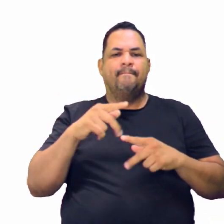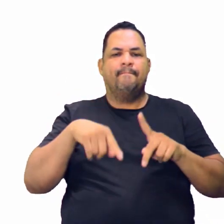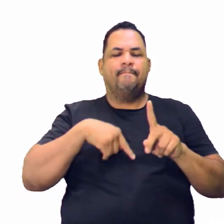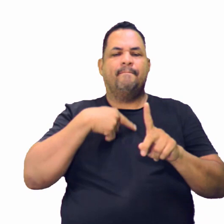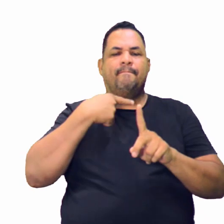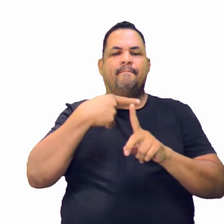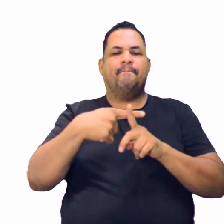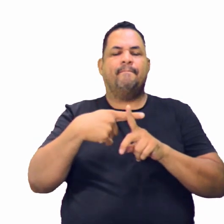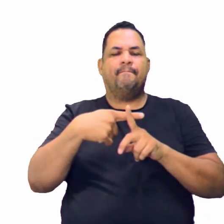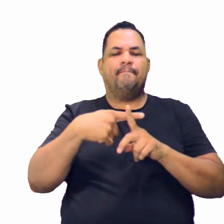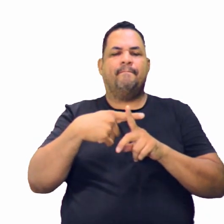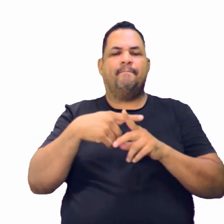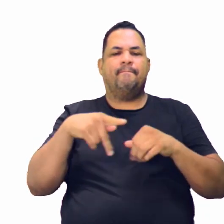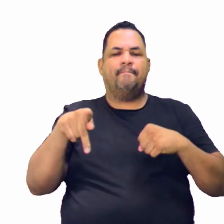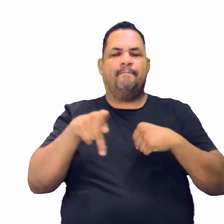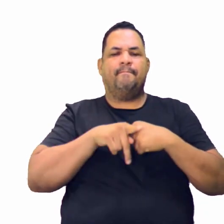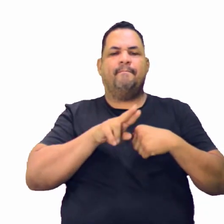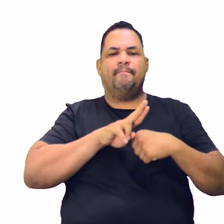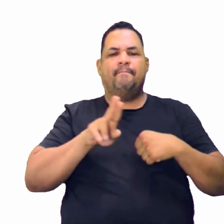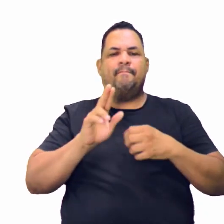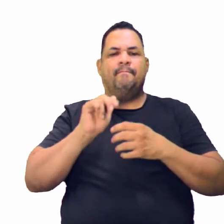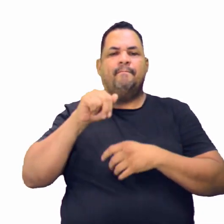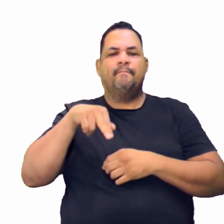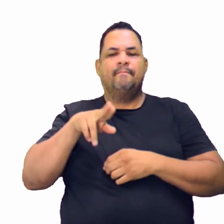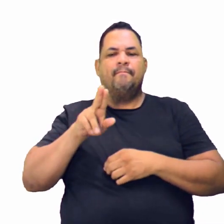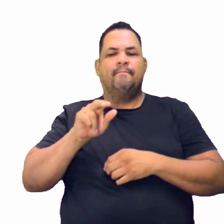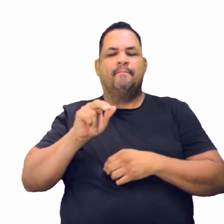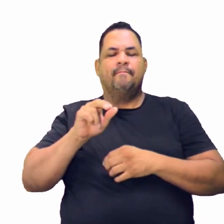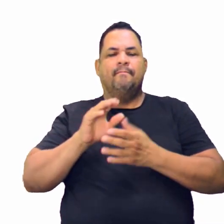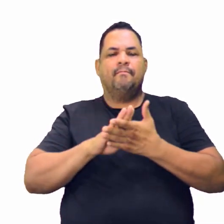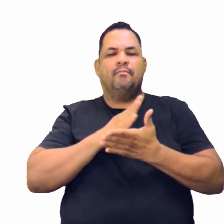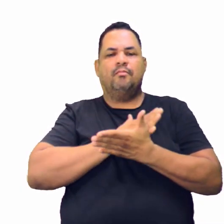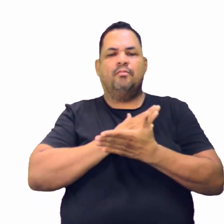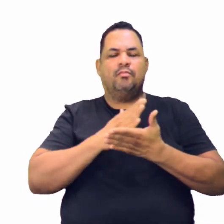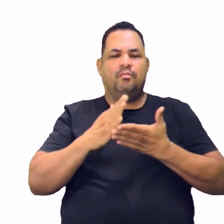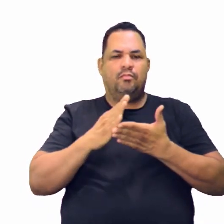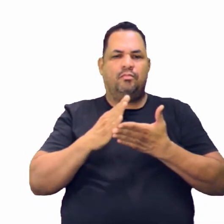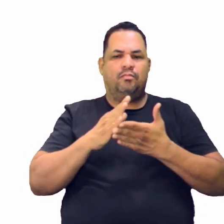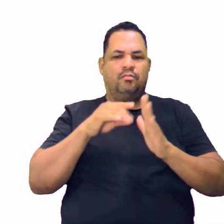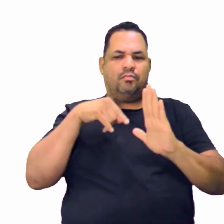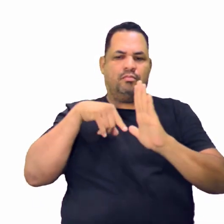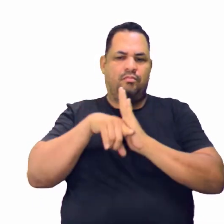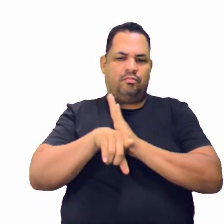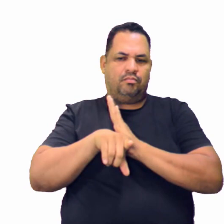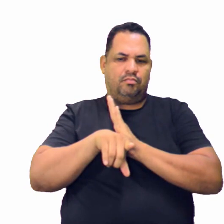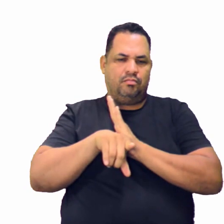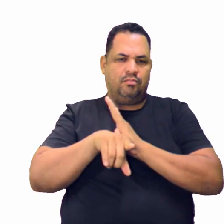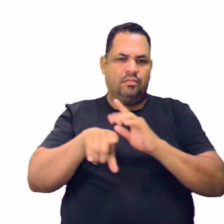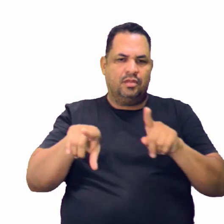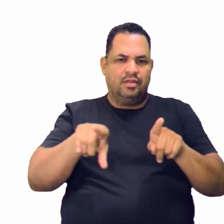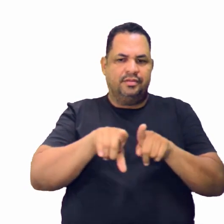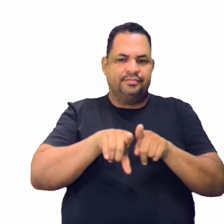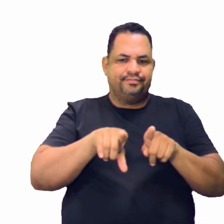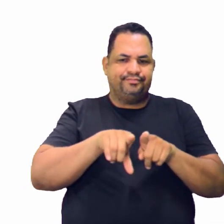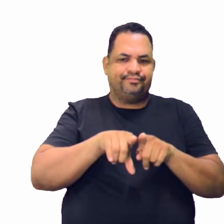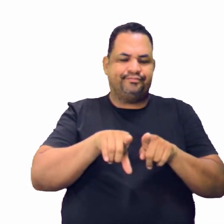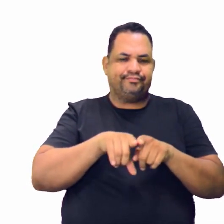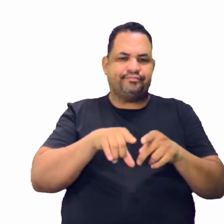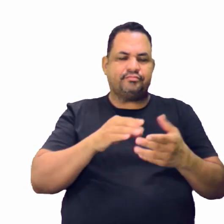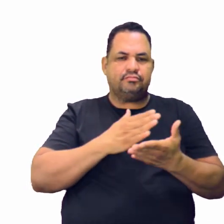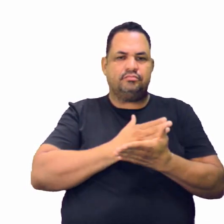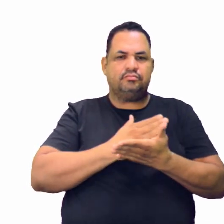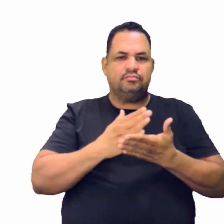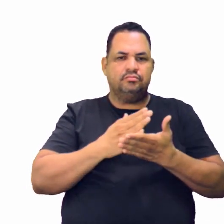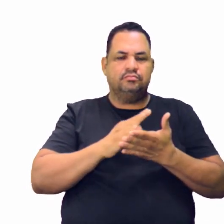pronome interrogativo. Início de pergunta, olha só, início de pergunta,